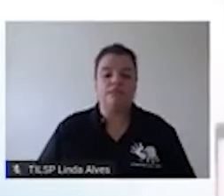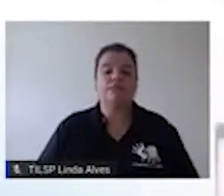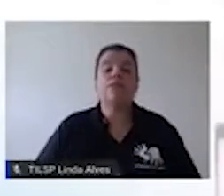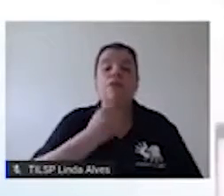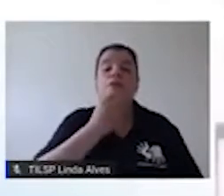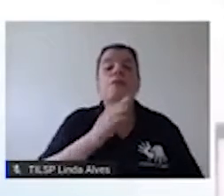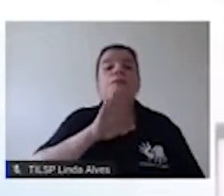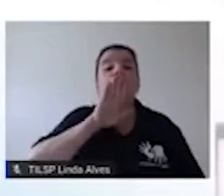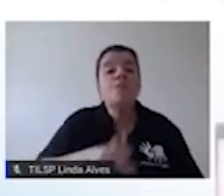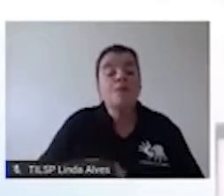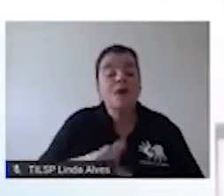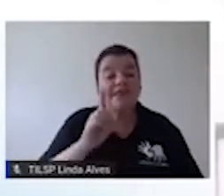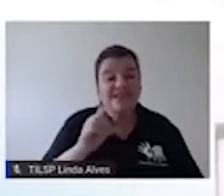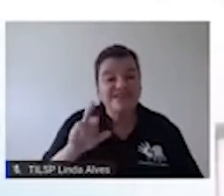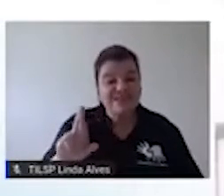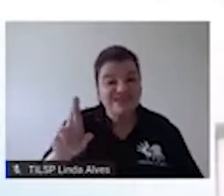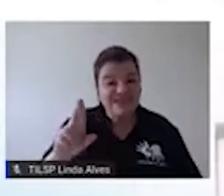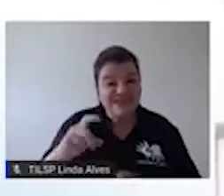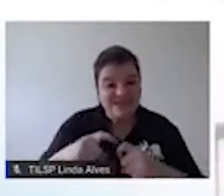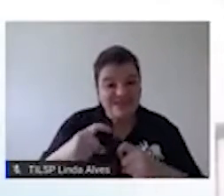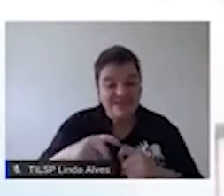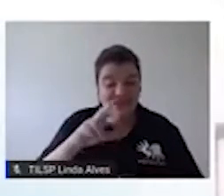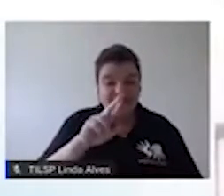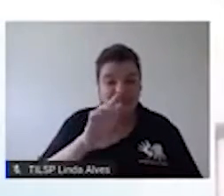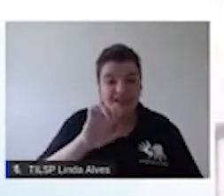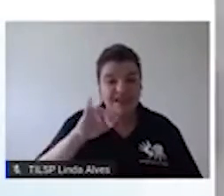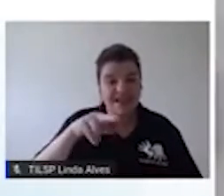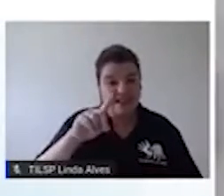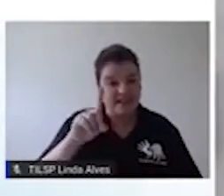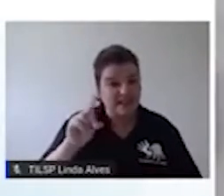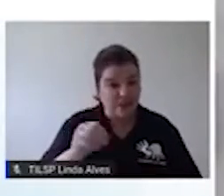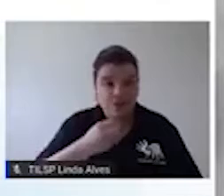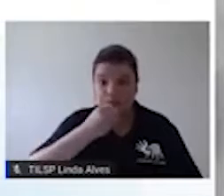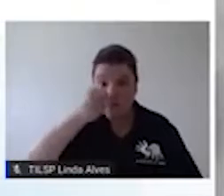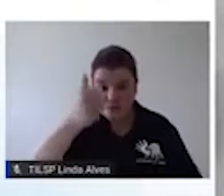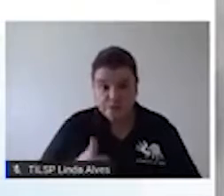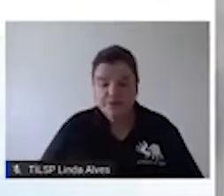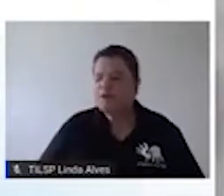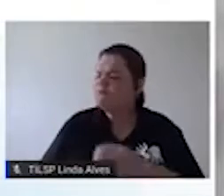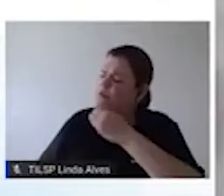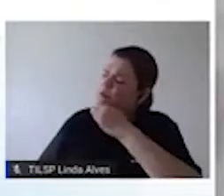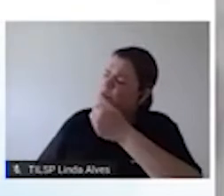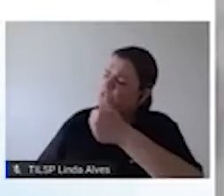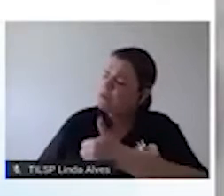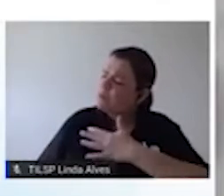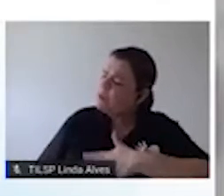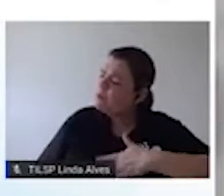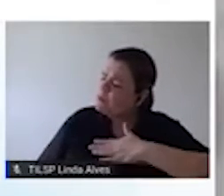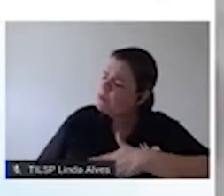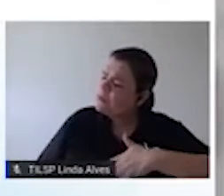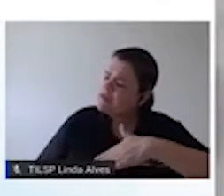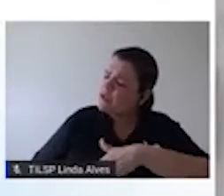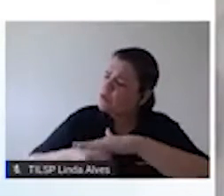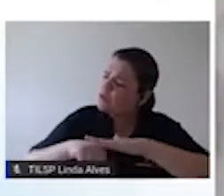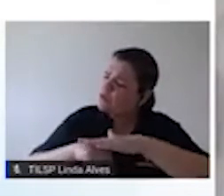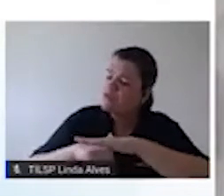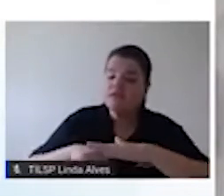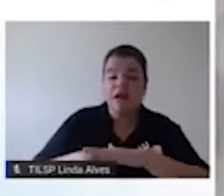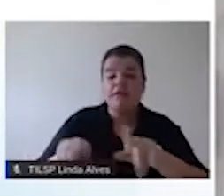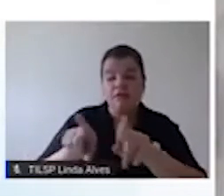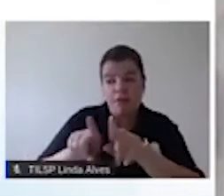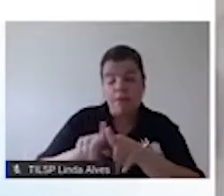Boa tarde, doutor Reinaldo. Como está o senhor? Tudo bem? Tudo bem, Gilson? Um prazer falar com você e com o Sindicato